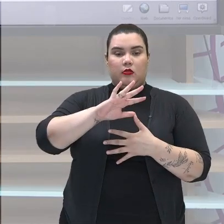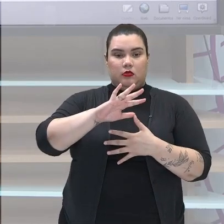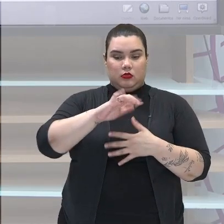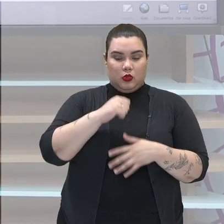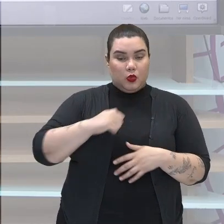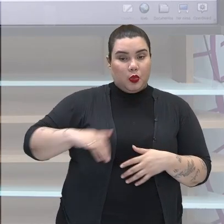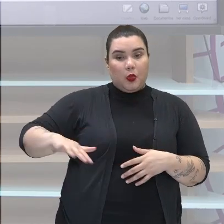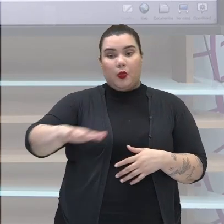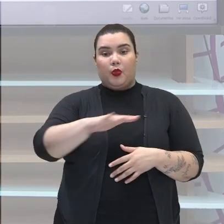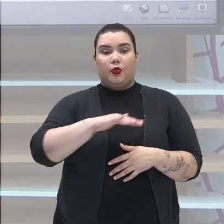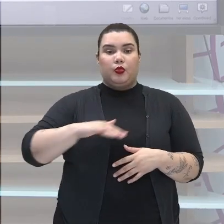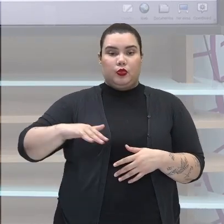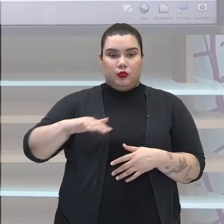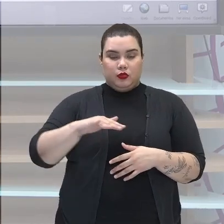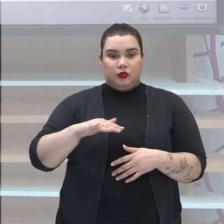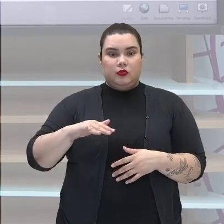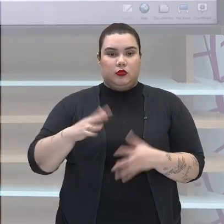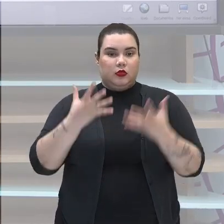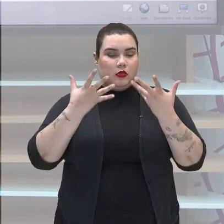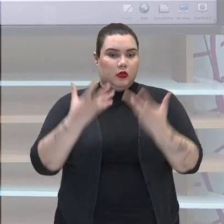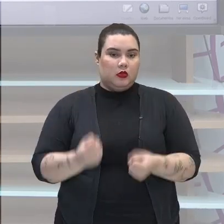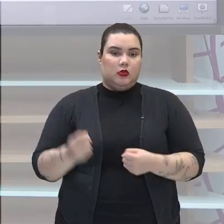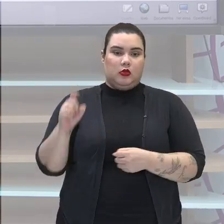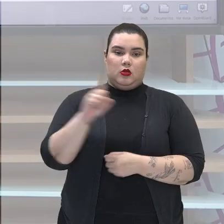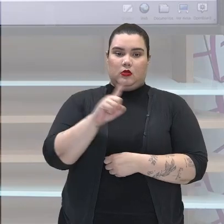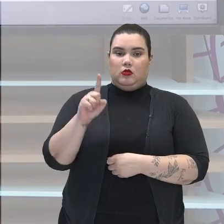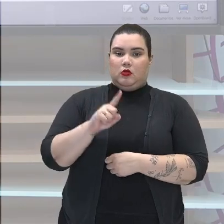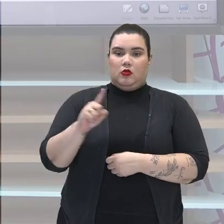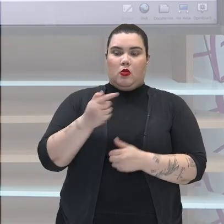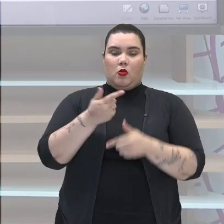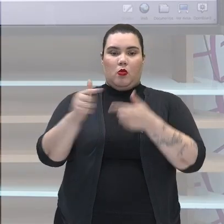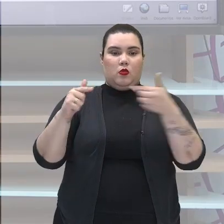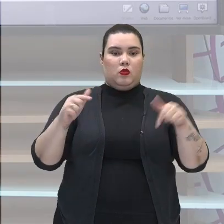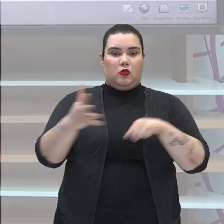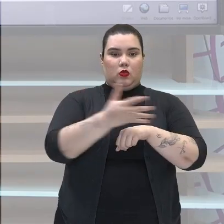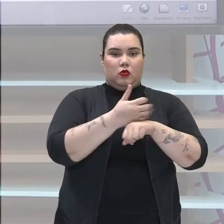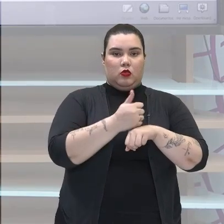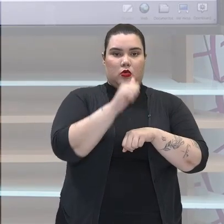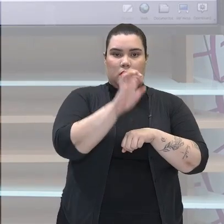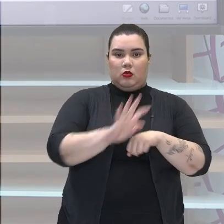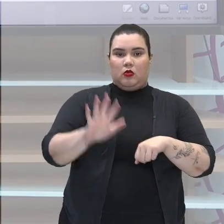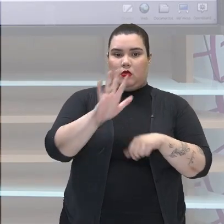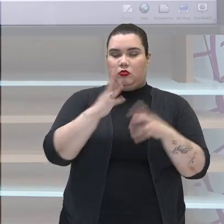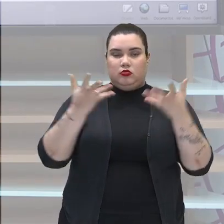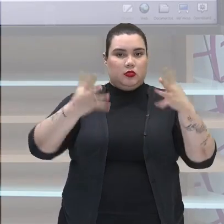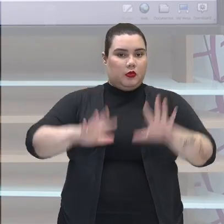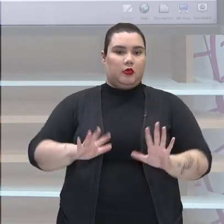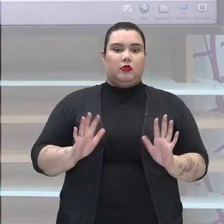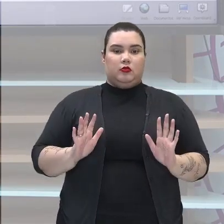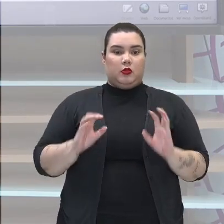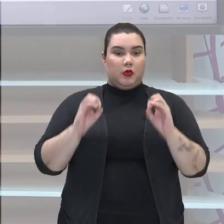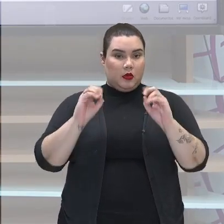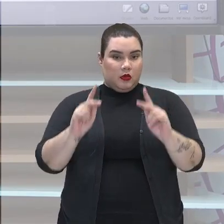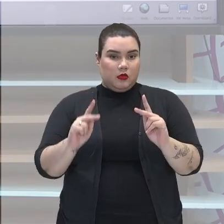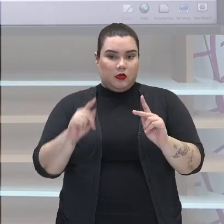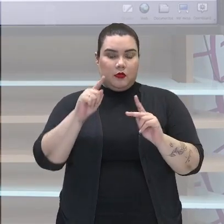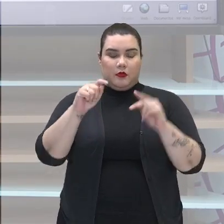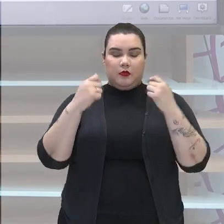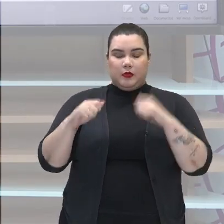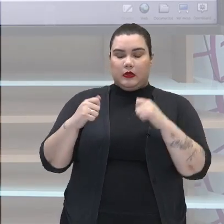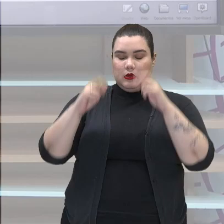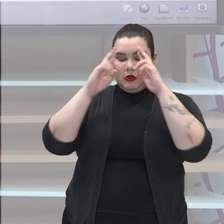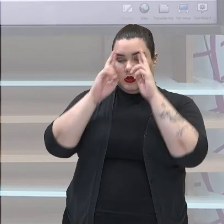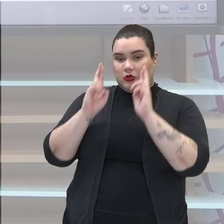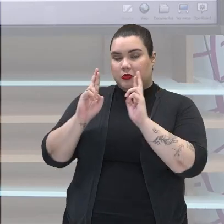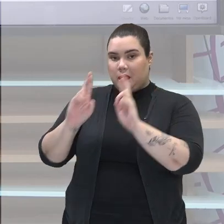inteiro, não aceitaremos novas colônias europeias, ok? Vocês vão ter que respeitar